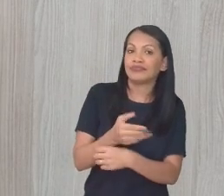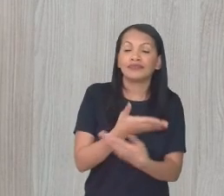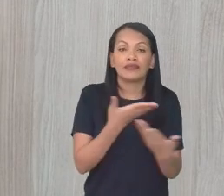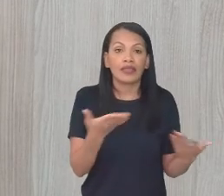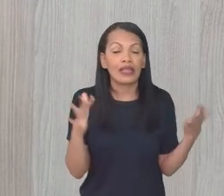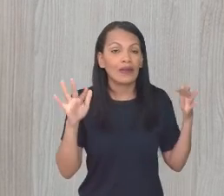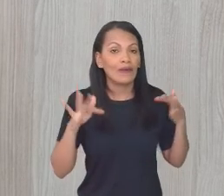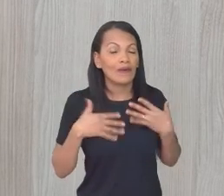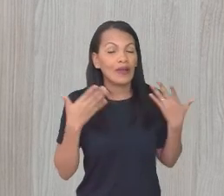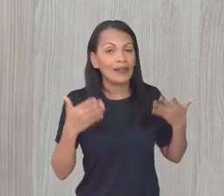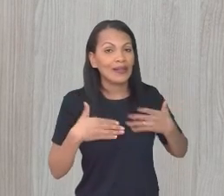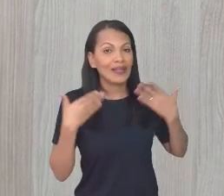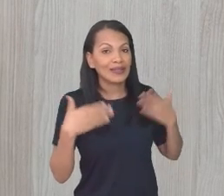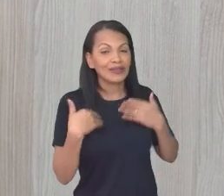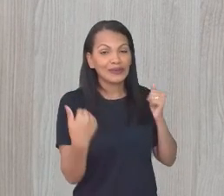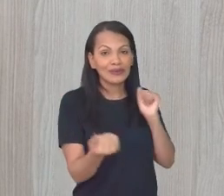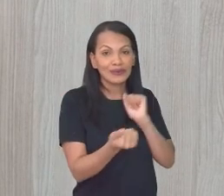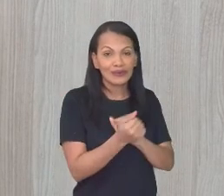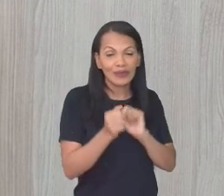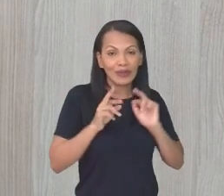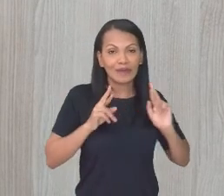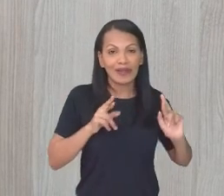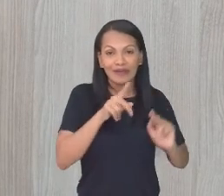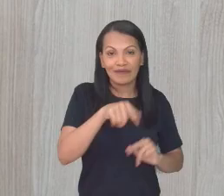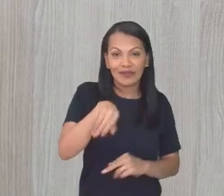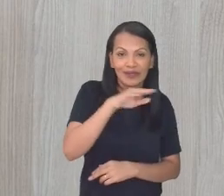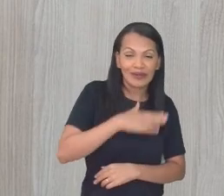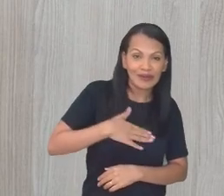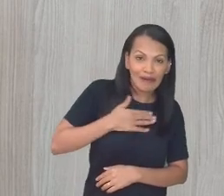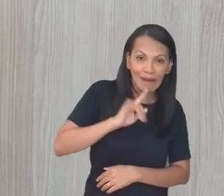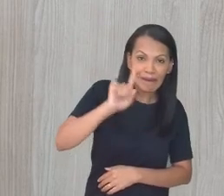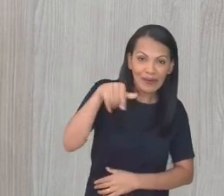gente, foi uma alegria ficar aqui com vocês. Eu espero que vocês tenham gostado